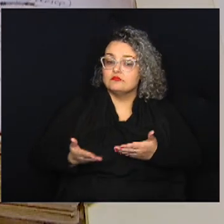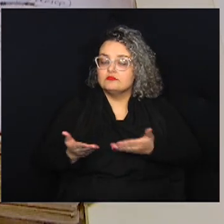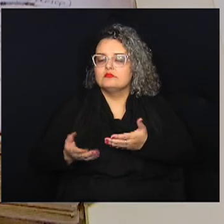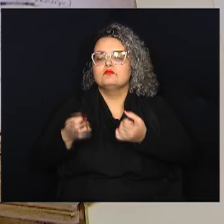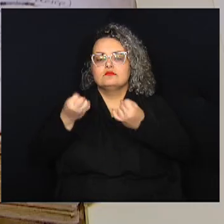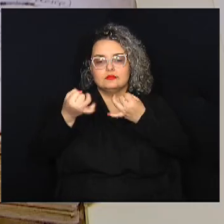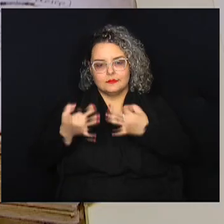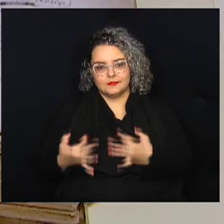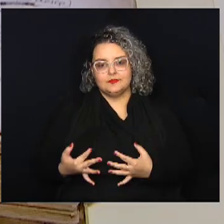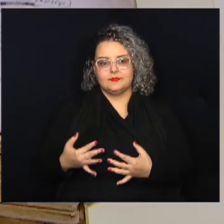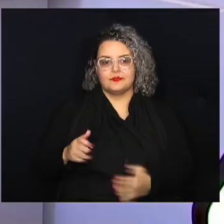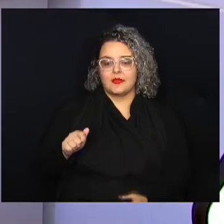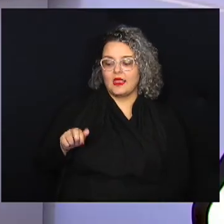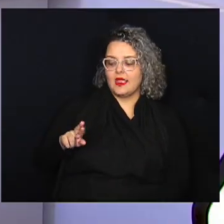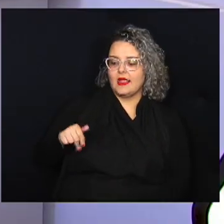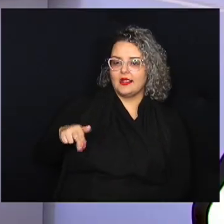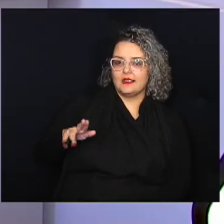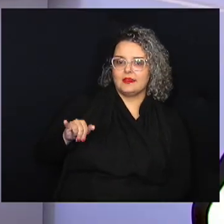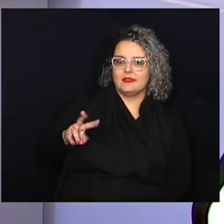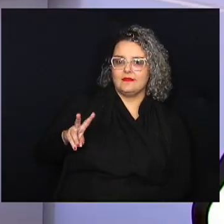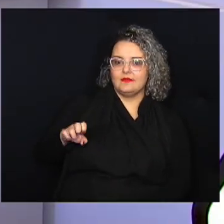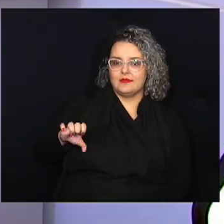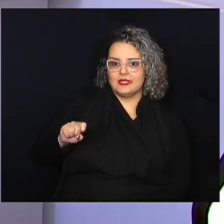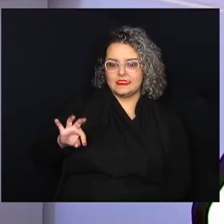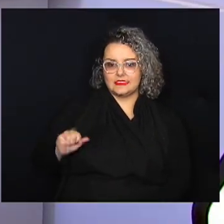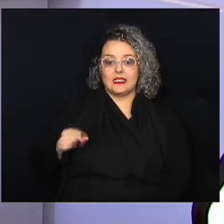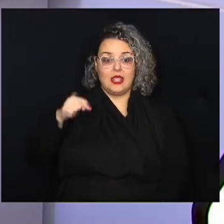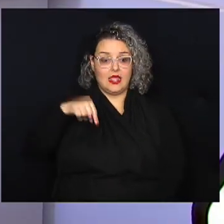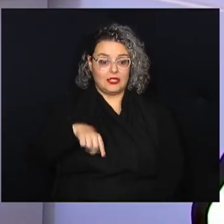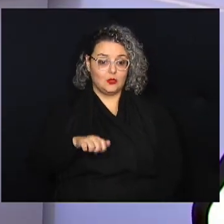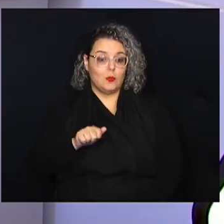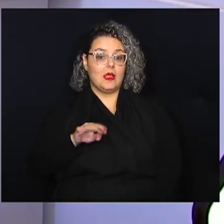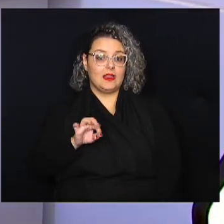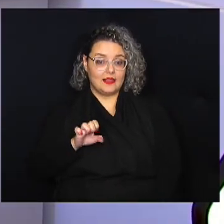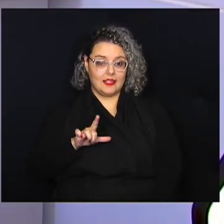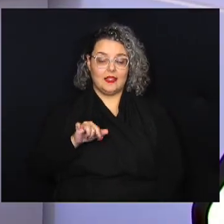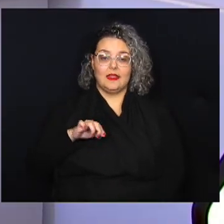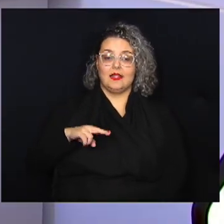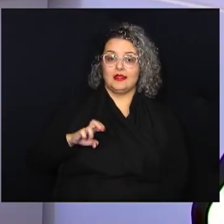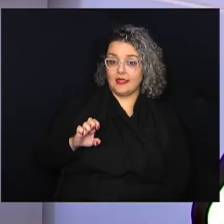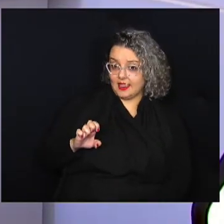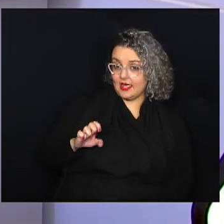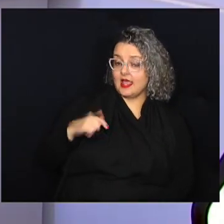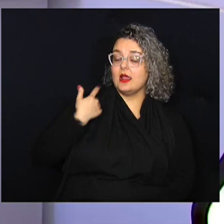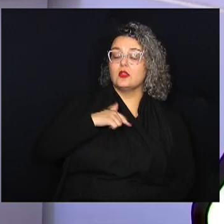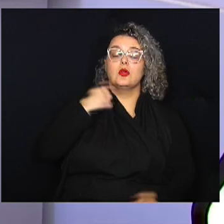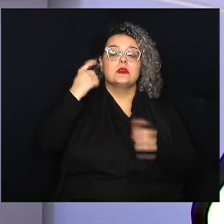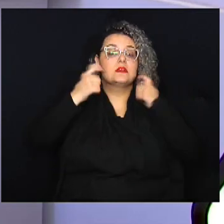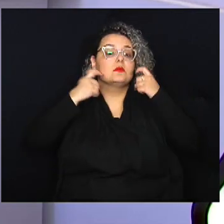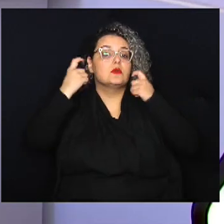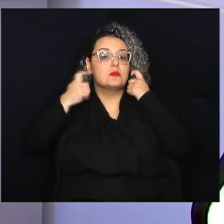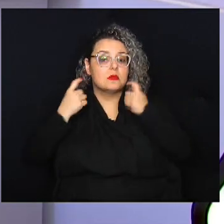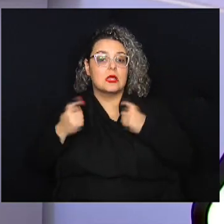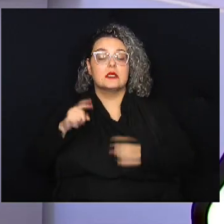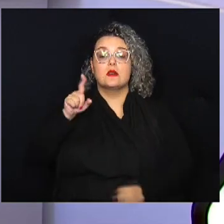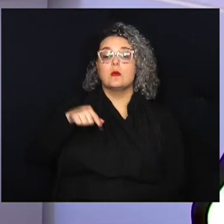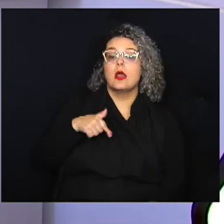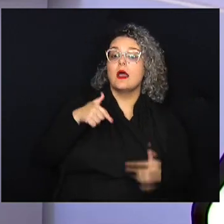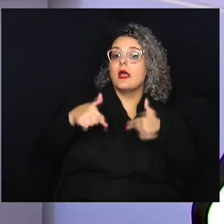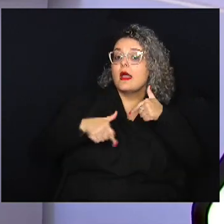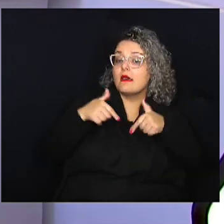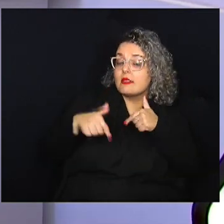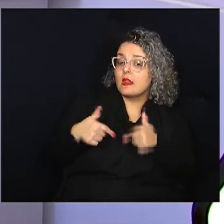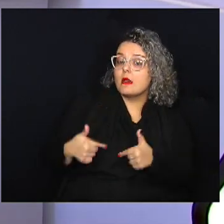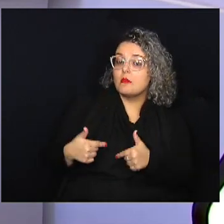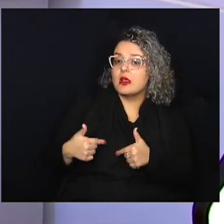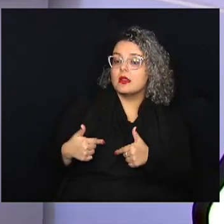a arquivista Maria Valéria. Aqui no ateliê de conservação, a nossa preocupação é trabalhar, assim,